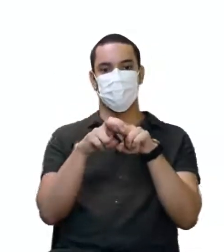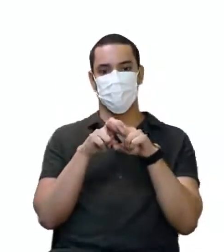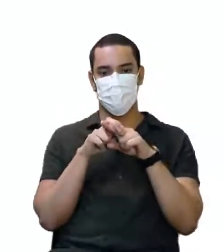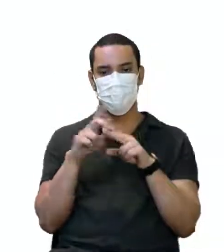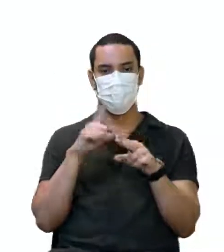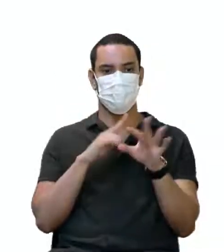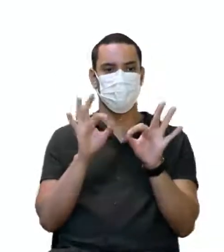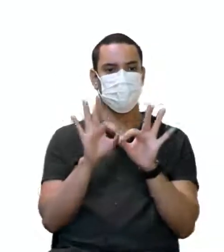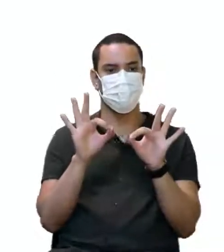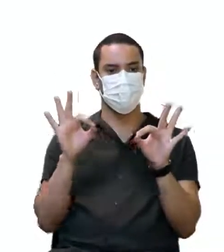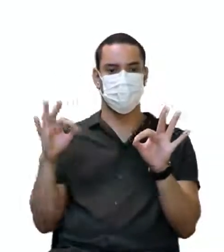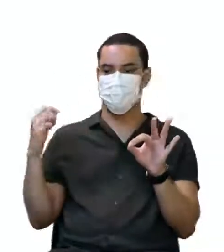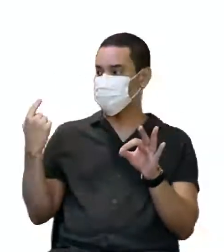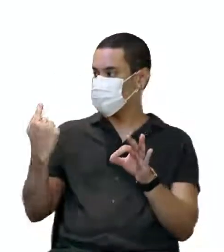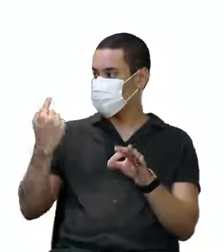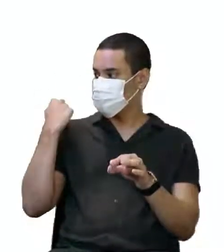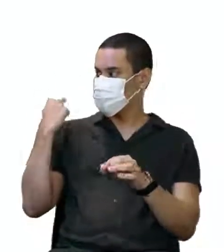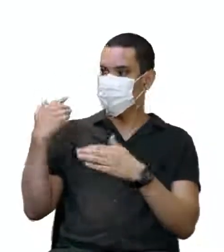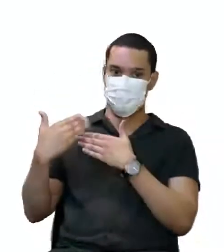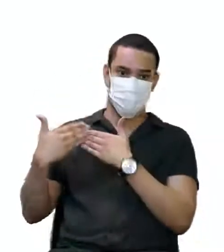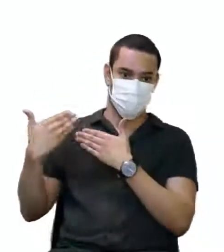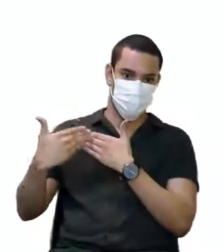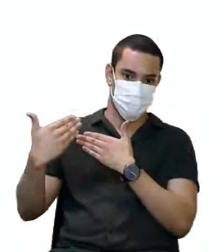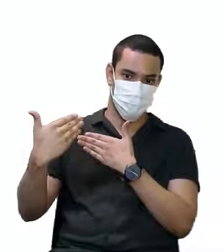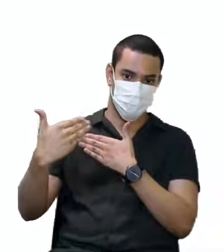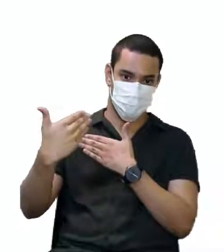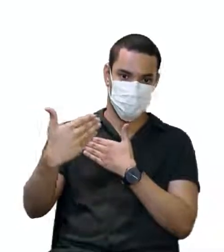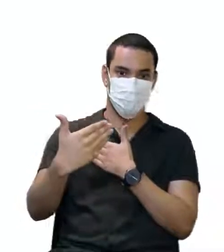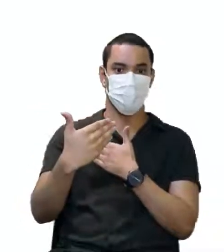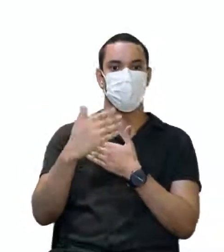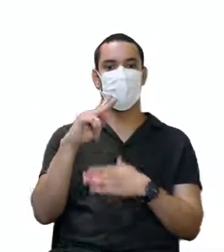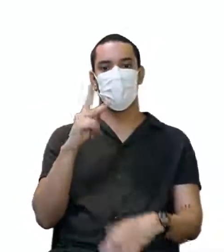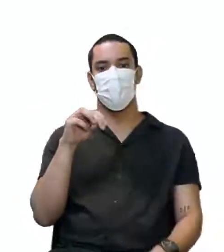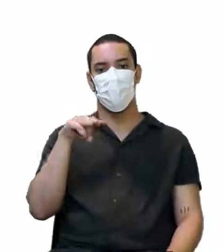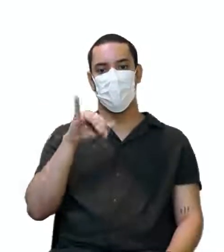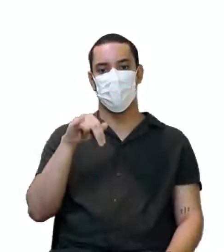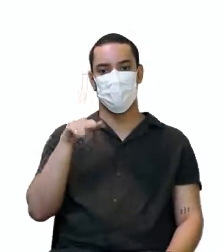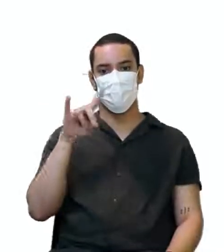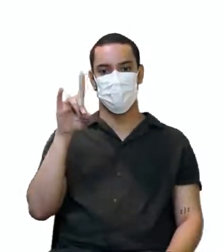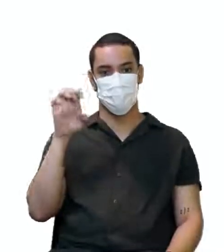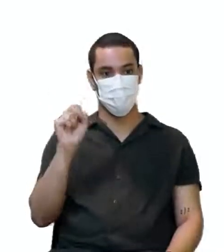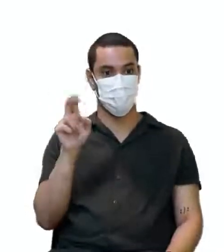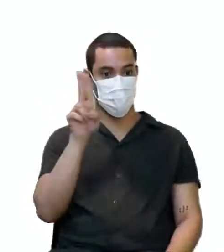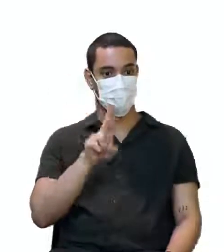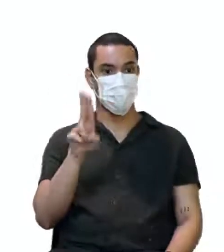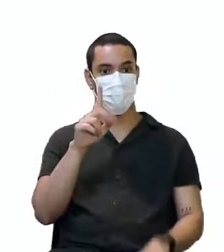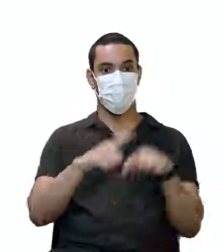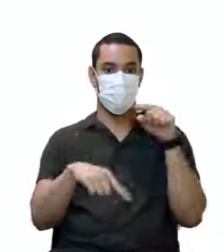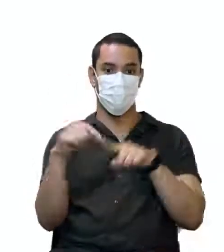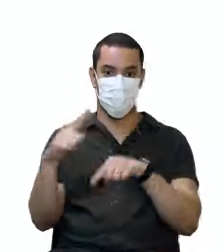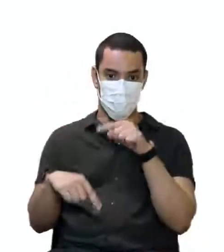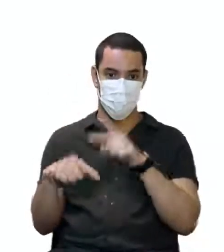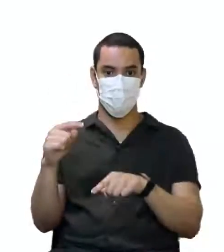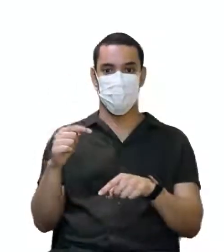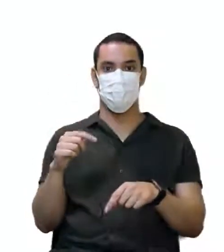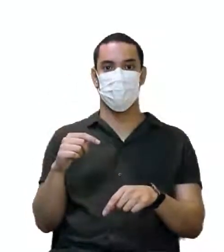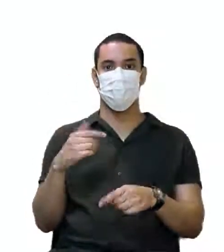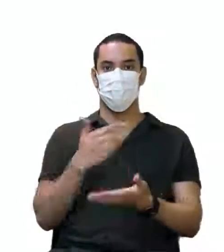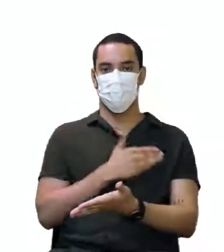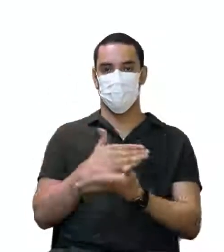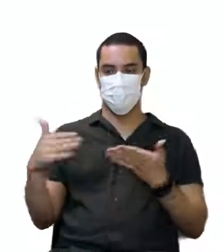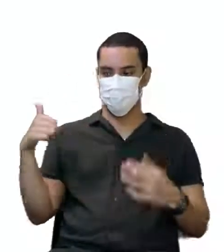se distanciando de seus ancestrais macacoides, os hominídeos foram utilizando ferramentas, andando de forma